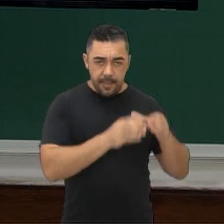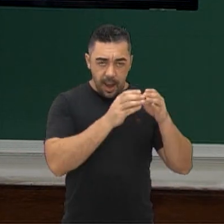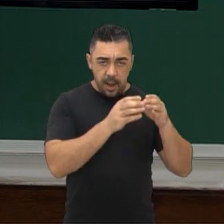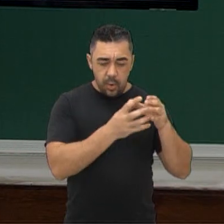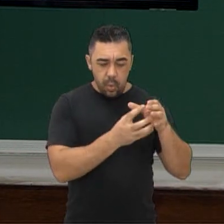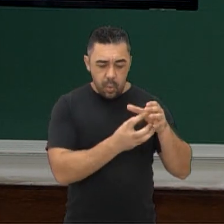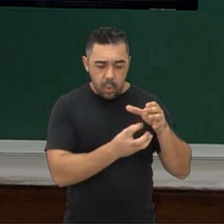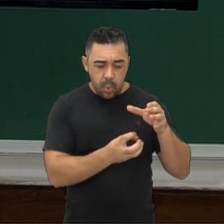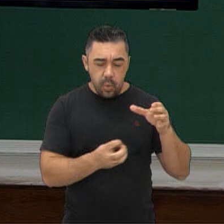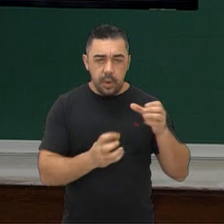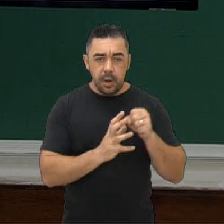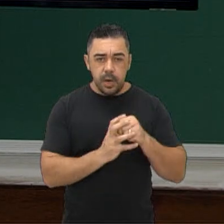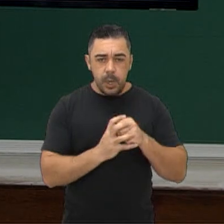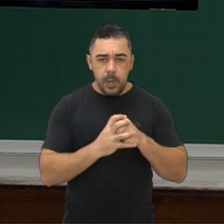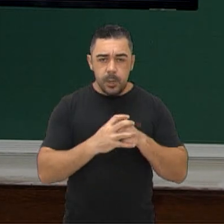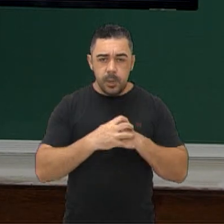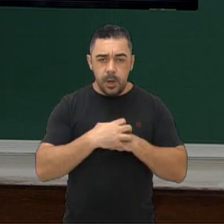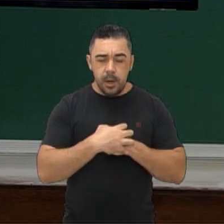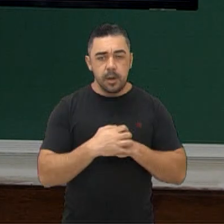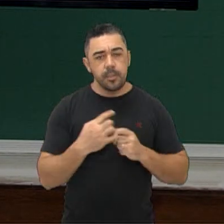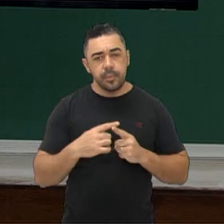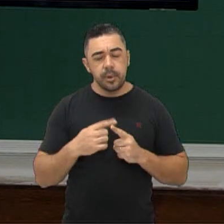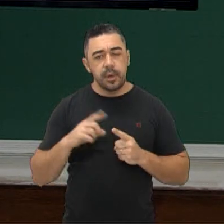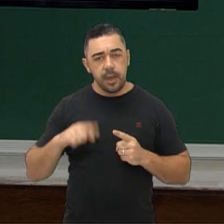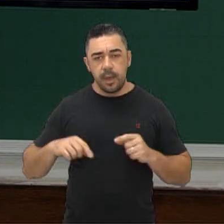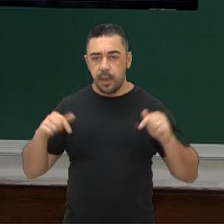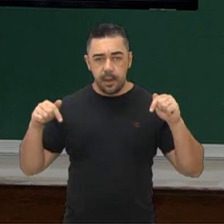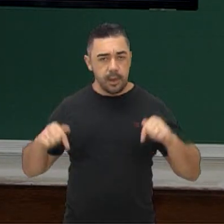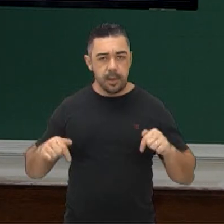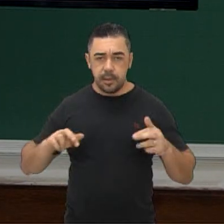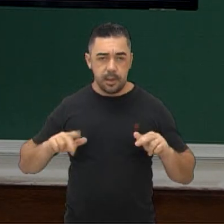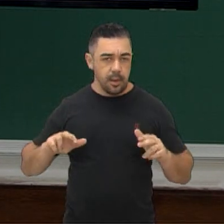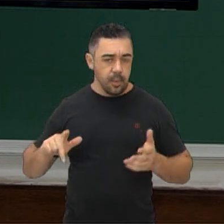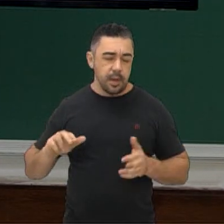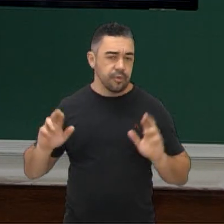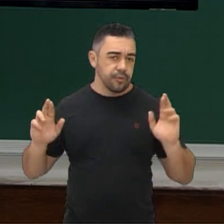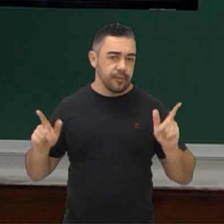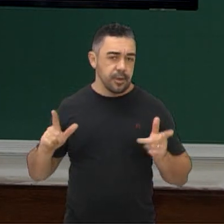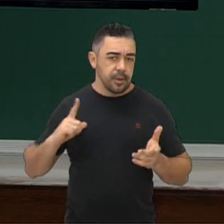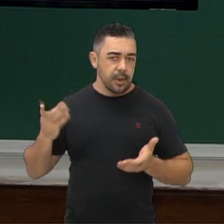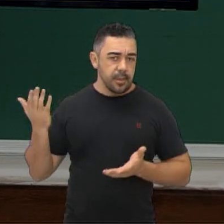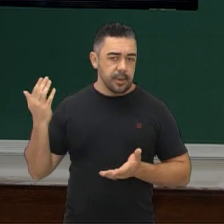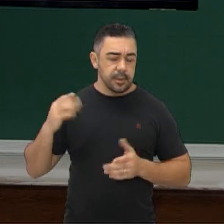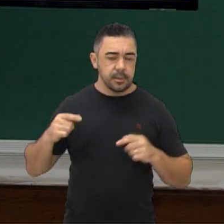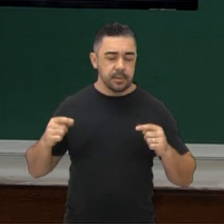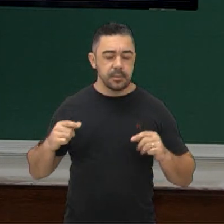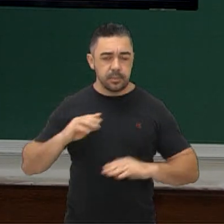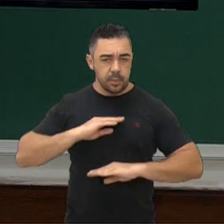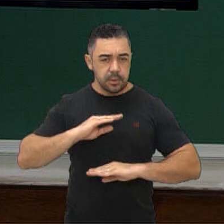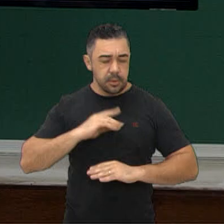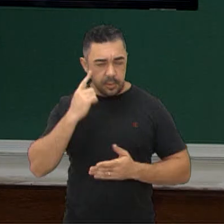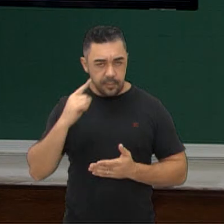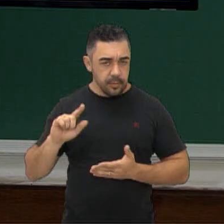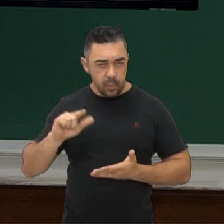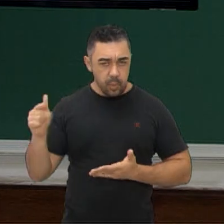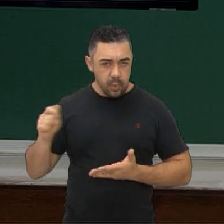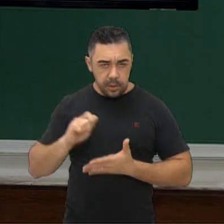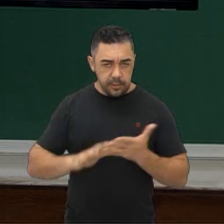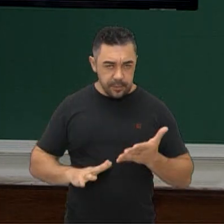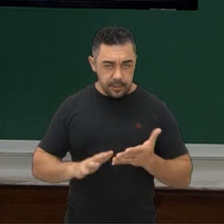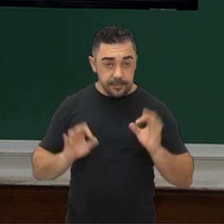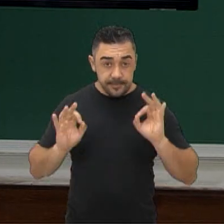níquel no outro eletrodo, porque eles não são eletrodos inertes, como nas situações anteriores que a gente viu dos outros